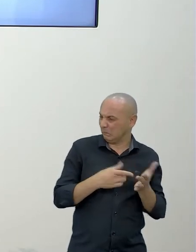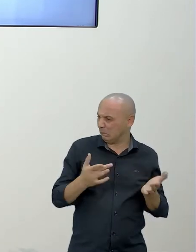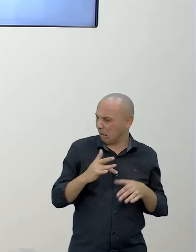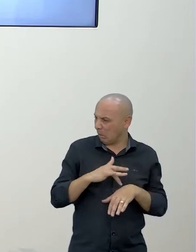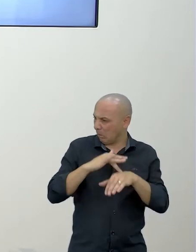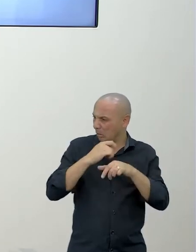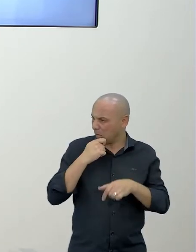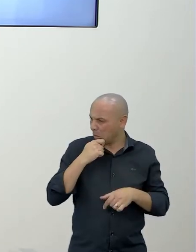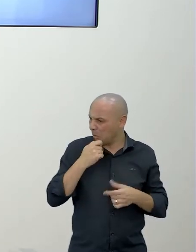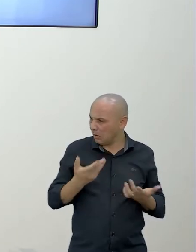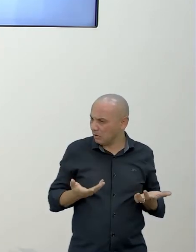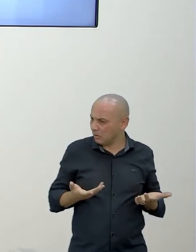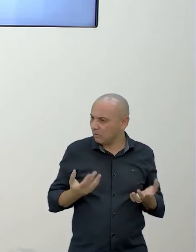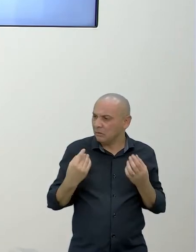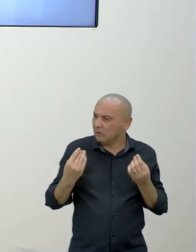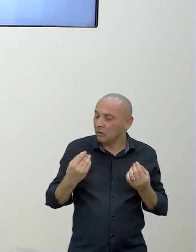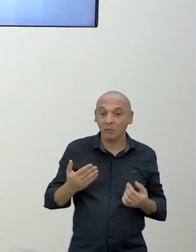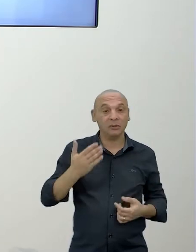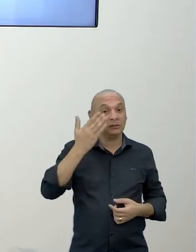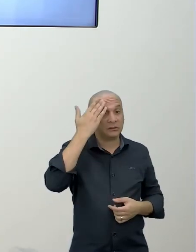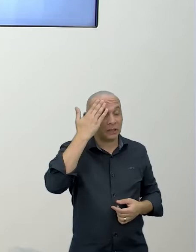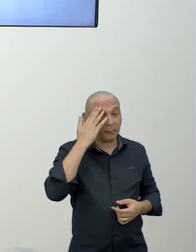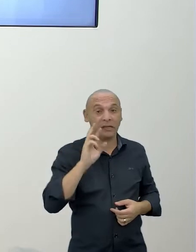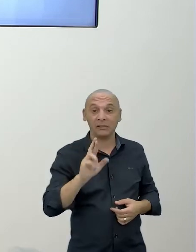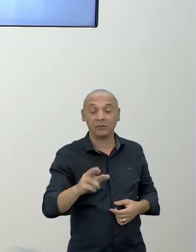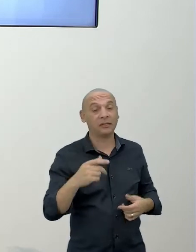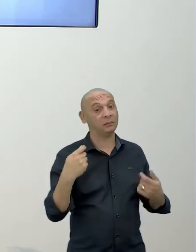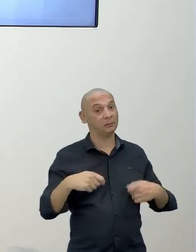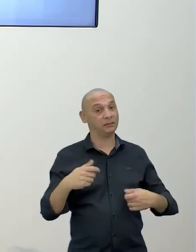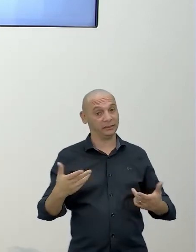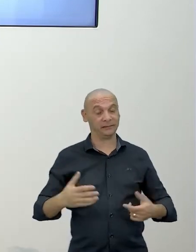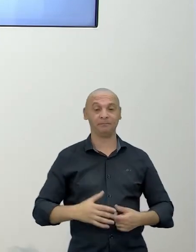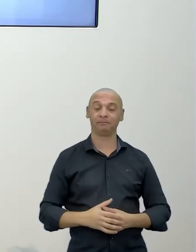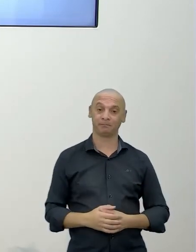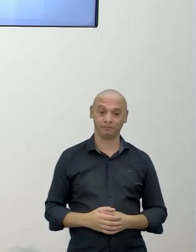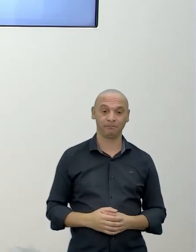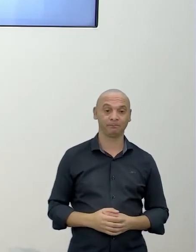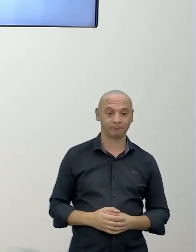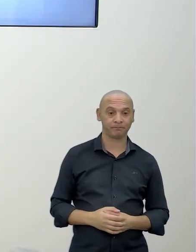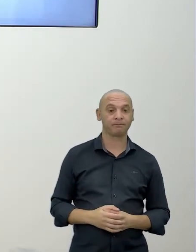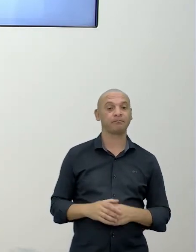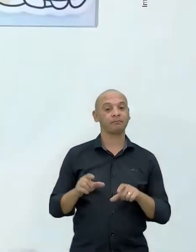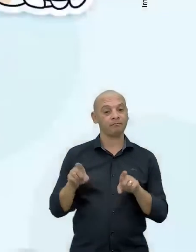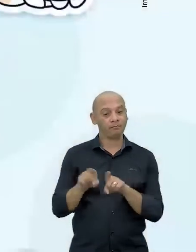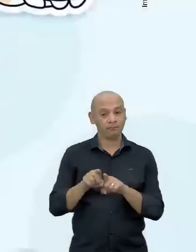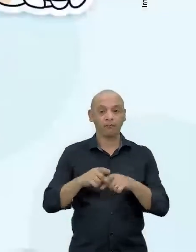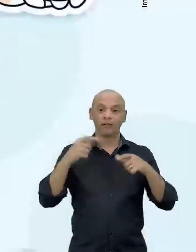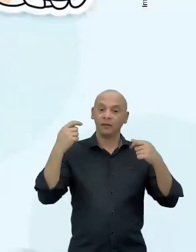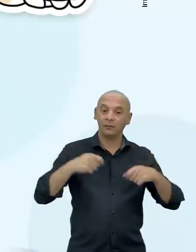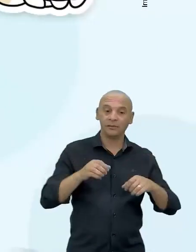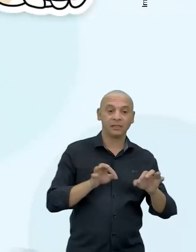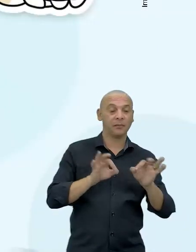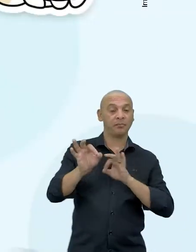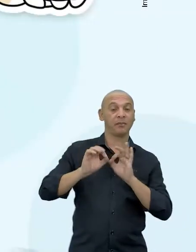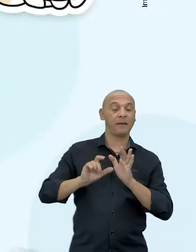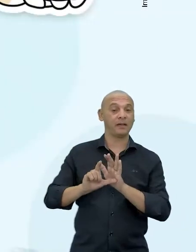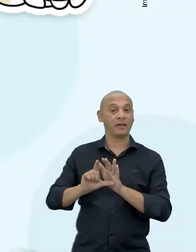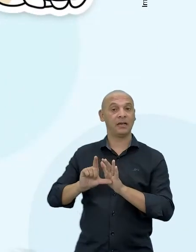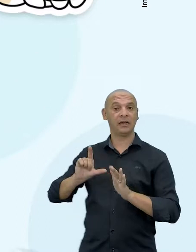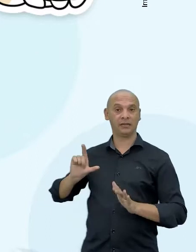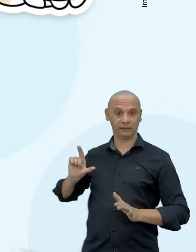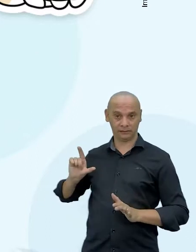aí nada, não deu nada. Não, mas espera aí, você teve mó trampo e não deu nada? Não, nada. Você precisa saber exatamente